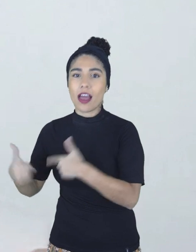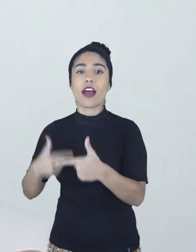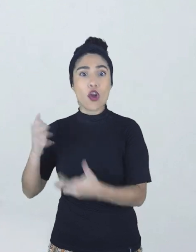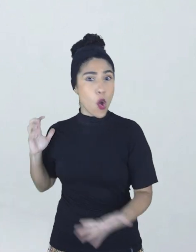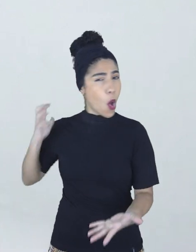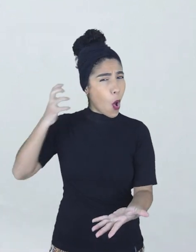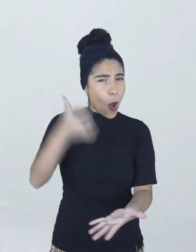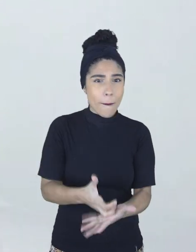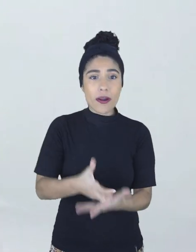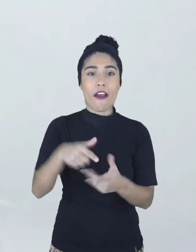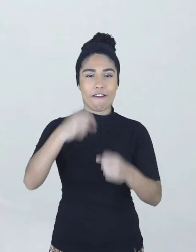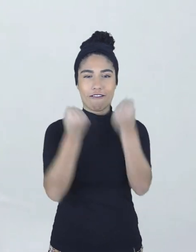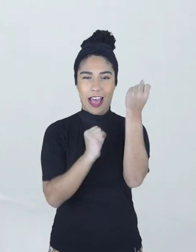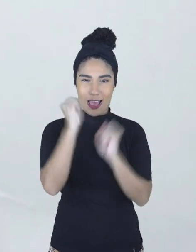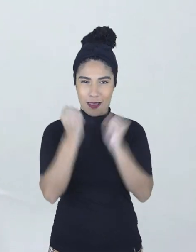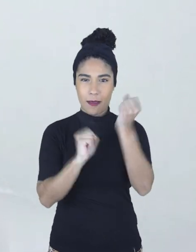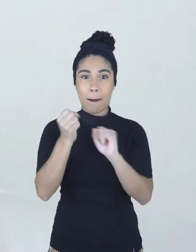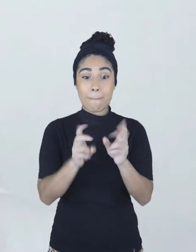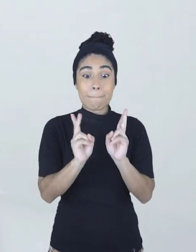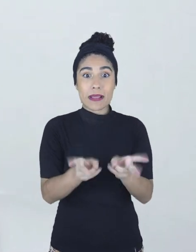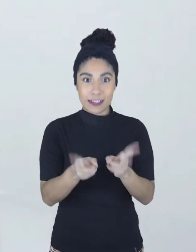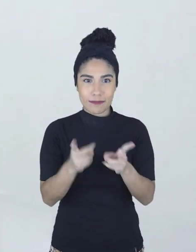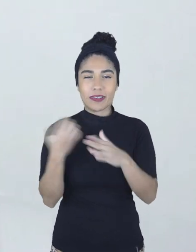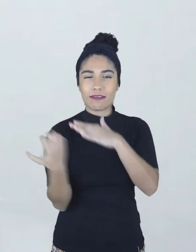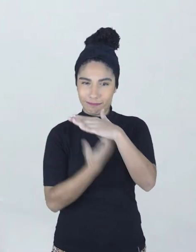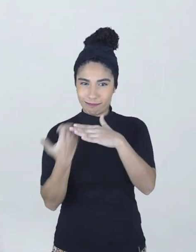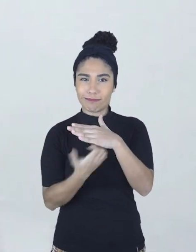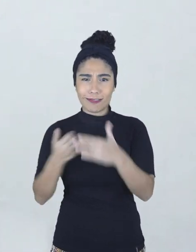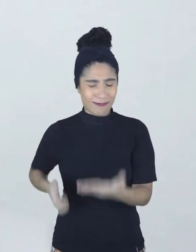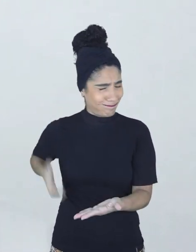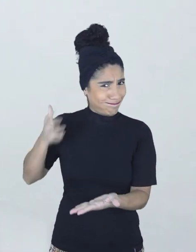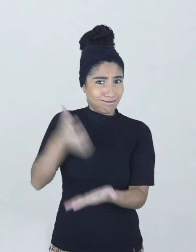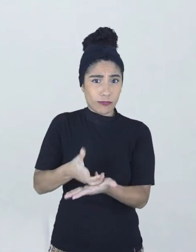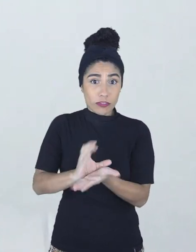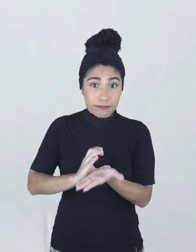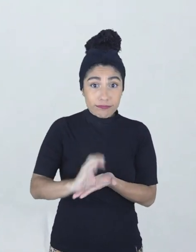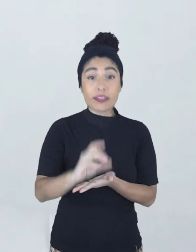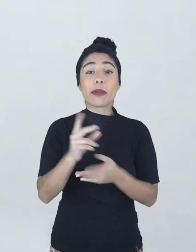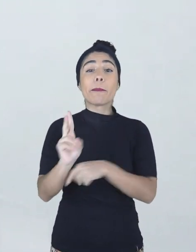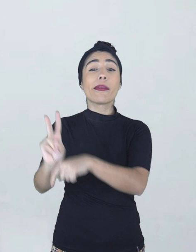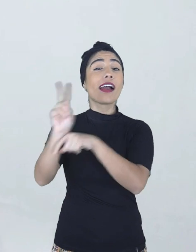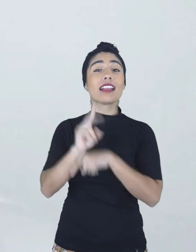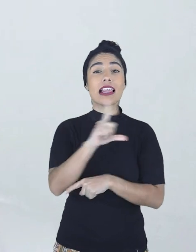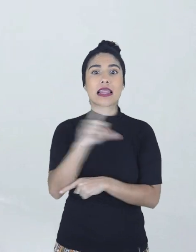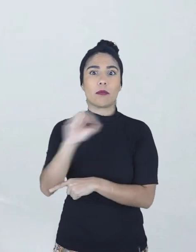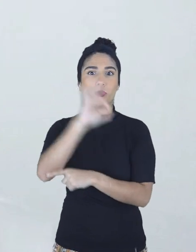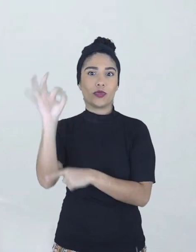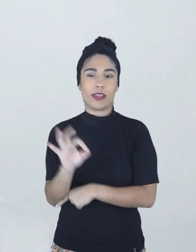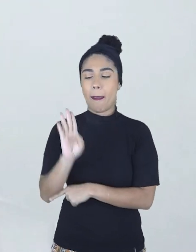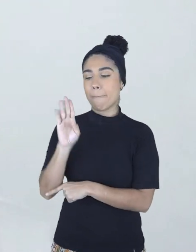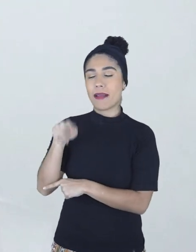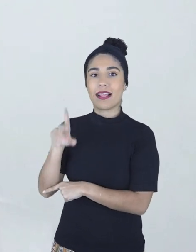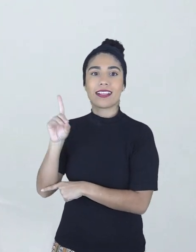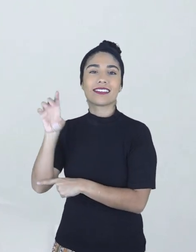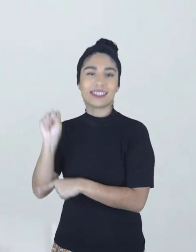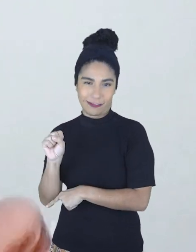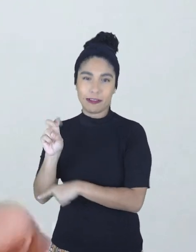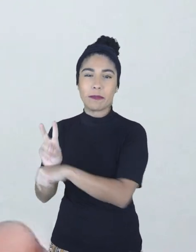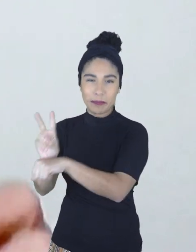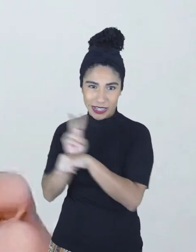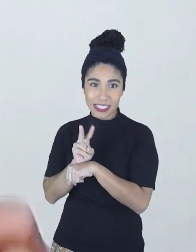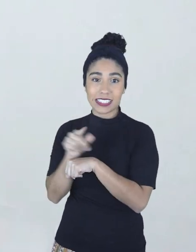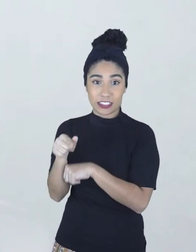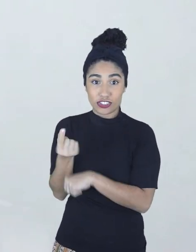as maquinários que pagaram 100% empréstimo no BNDS o primeiro empréstimo segundo empréstimo